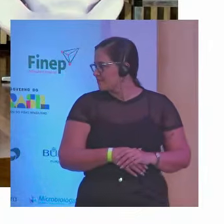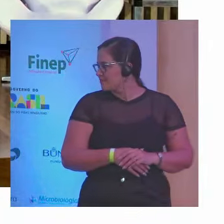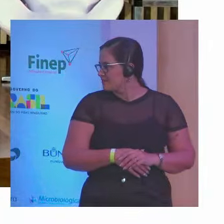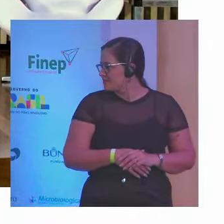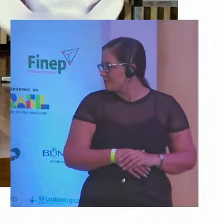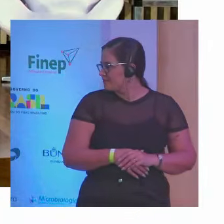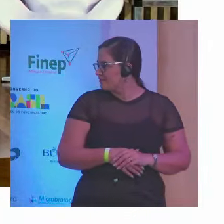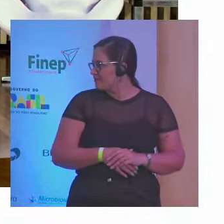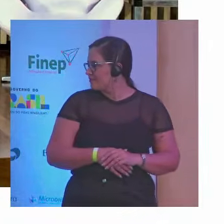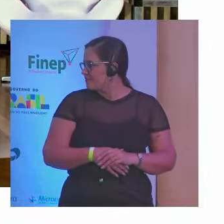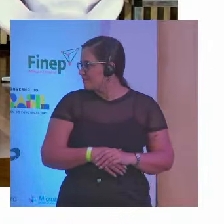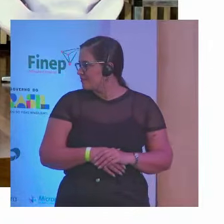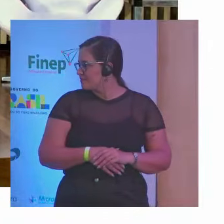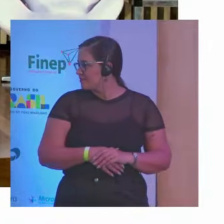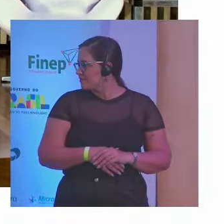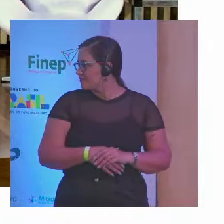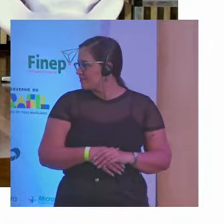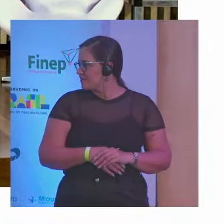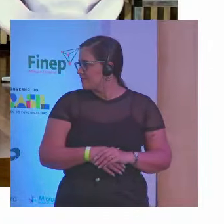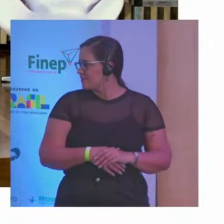Tá bom aqui.